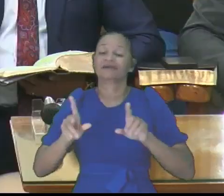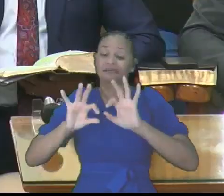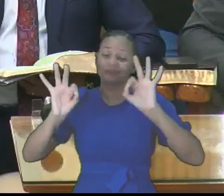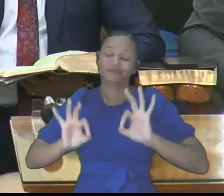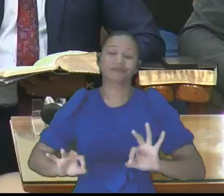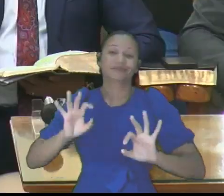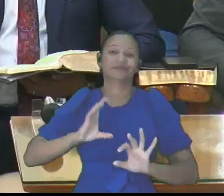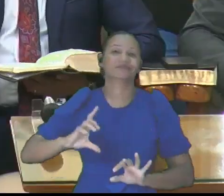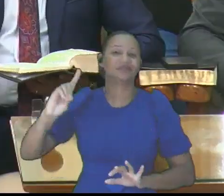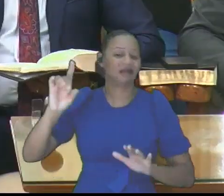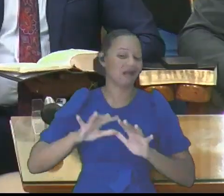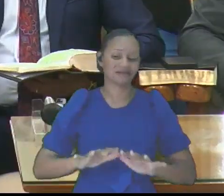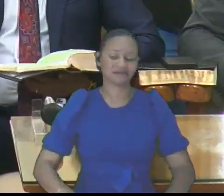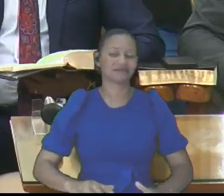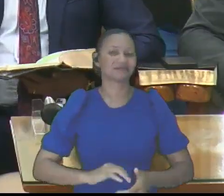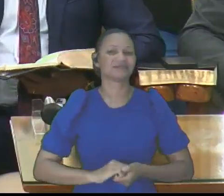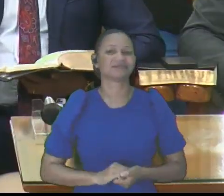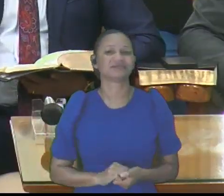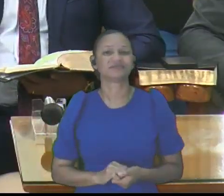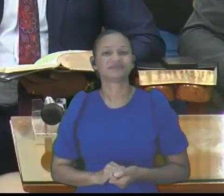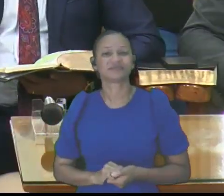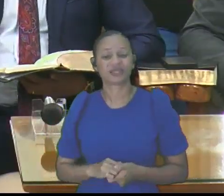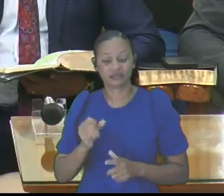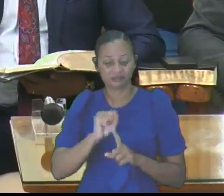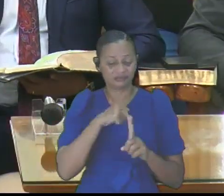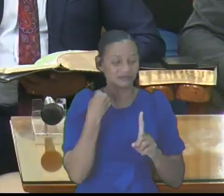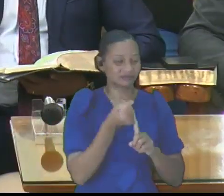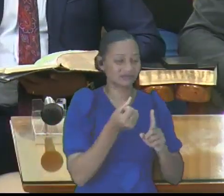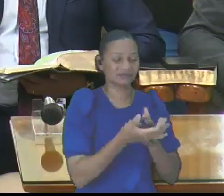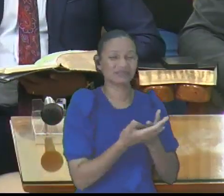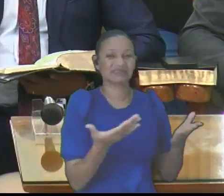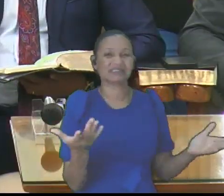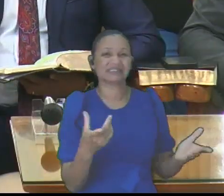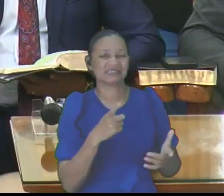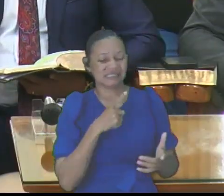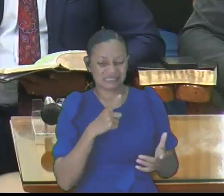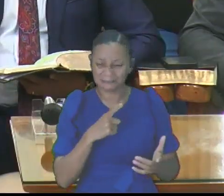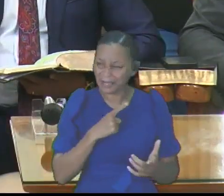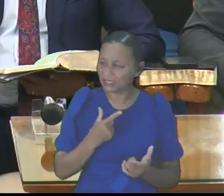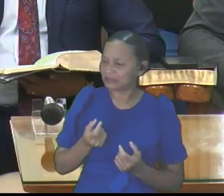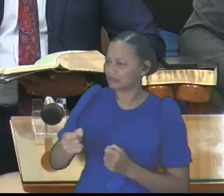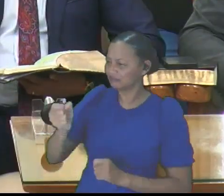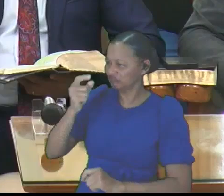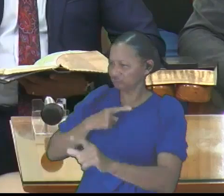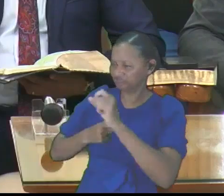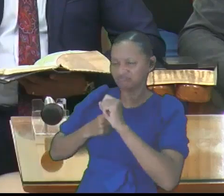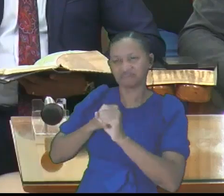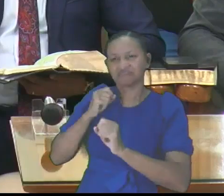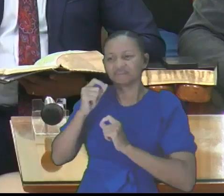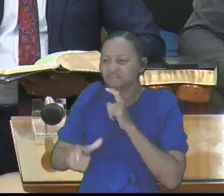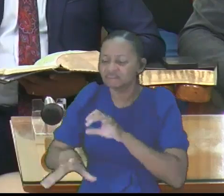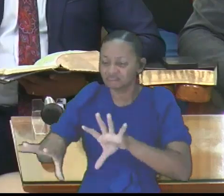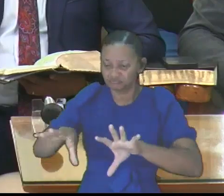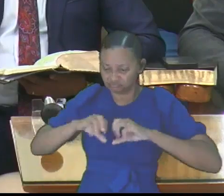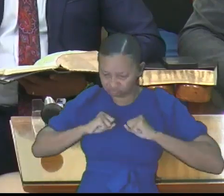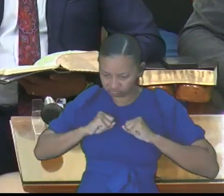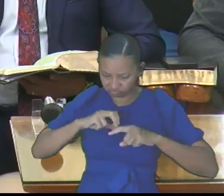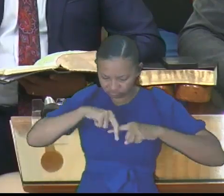é esse. Aleluia. A sociedade é para se friccionar mesmo. E essas fricções, elas